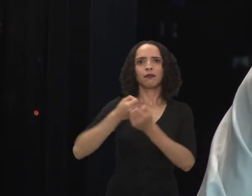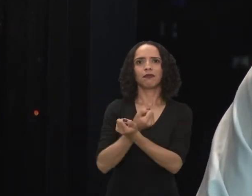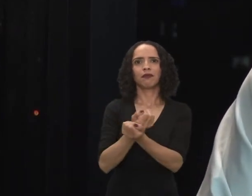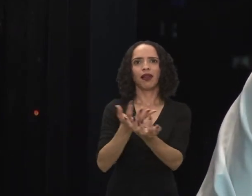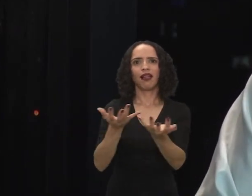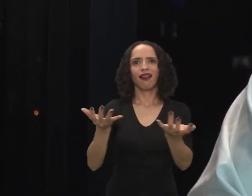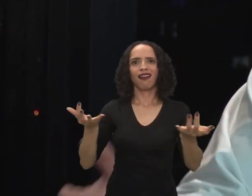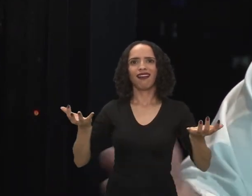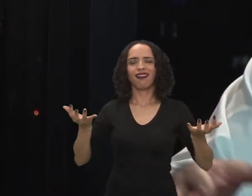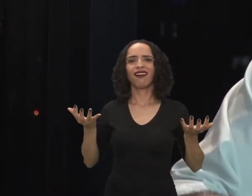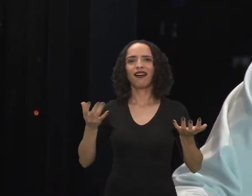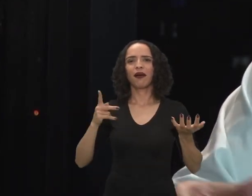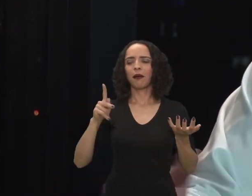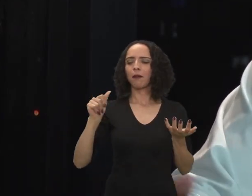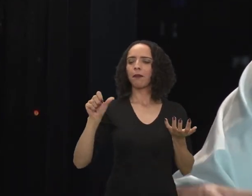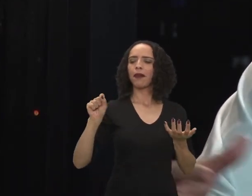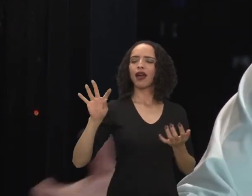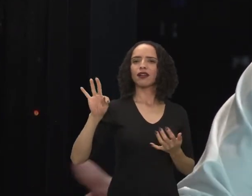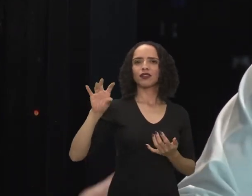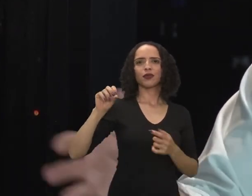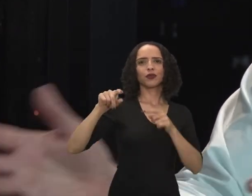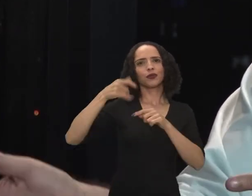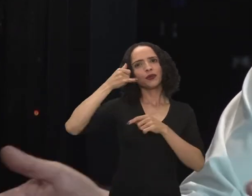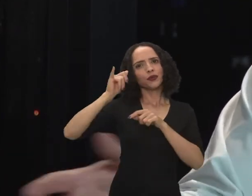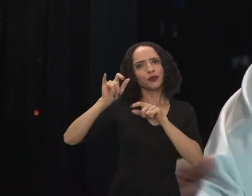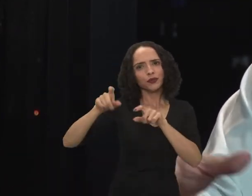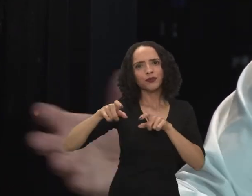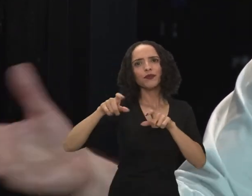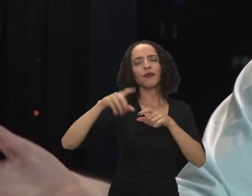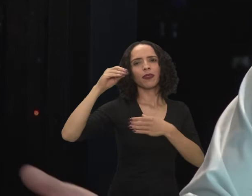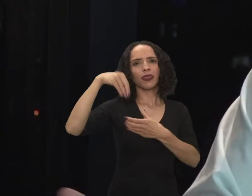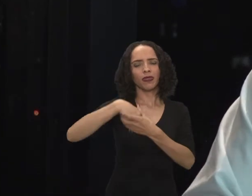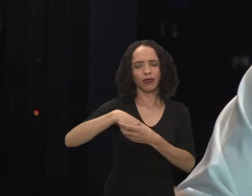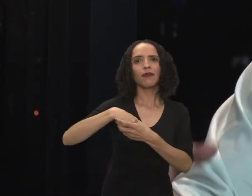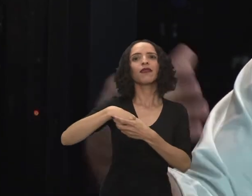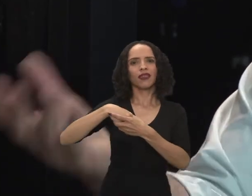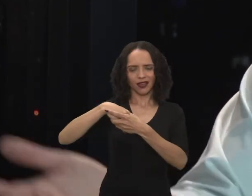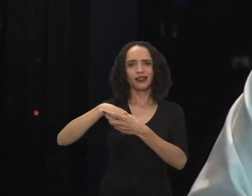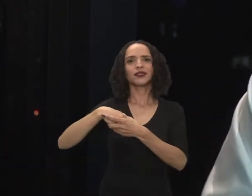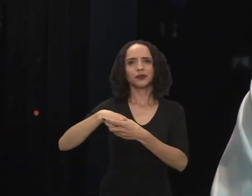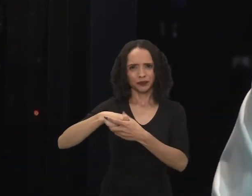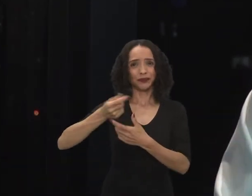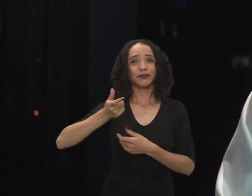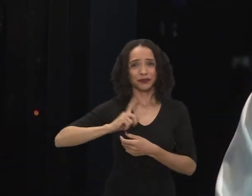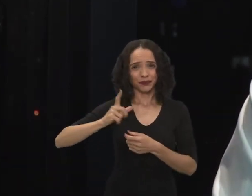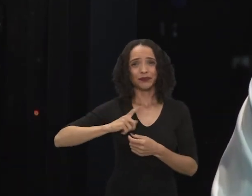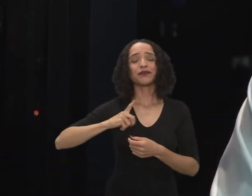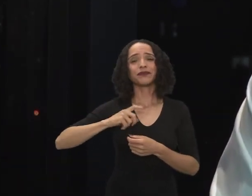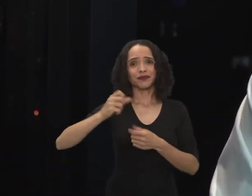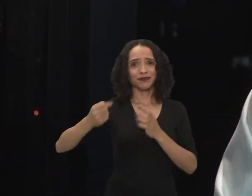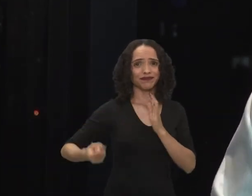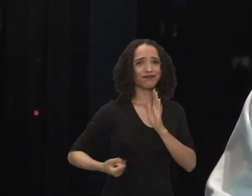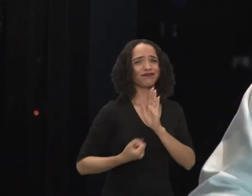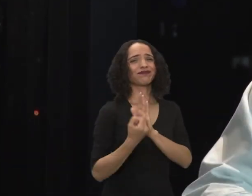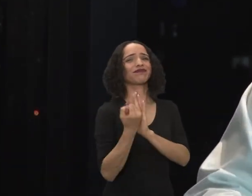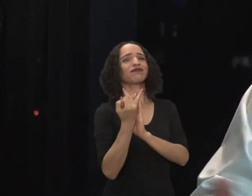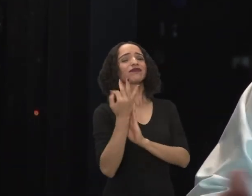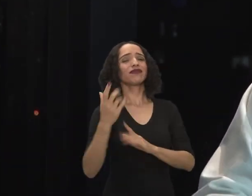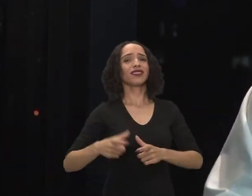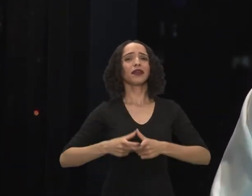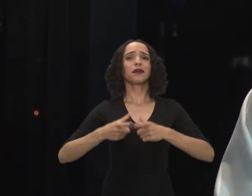pastagem, a agricultura ocupa tanto a agricultura de grande produção do agronegócio,